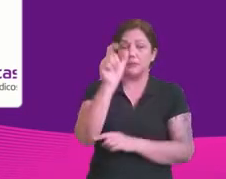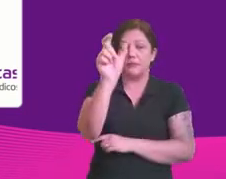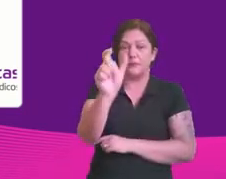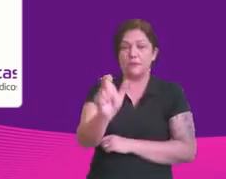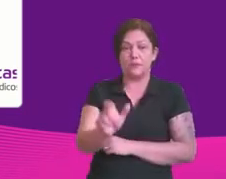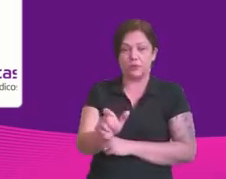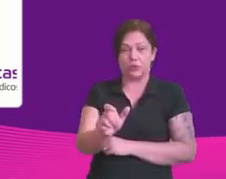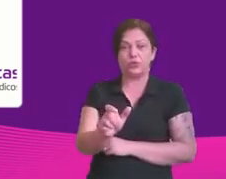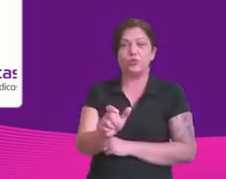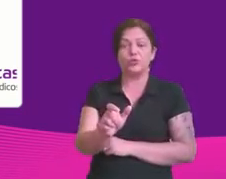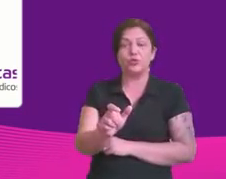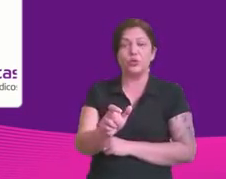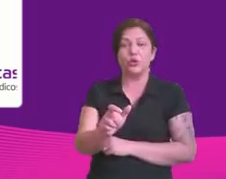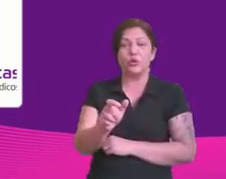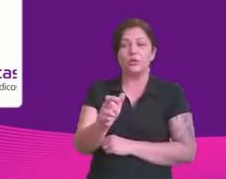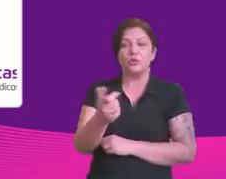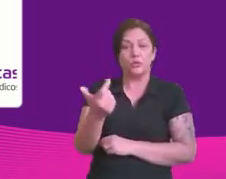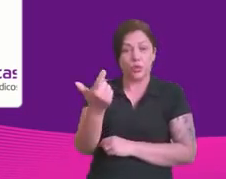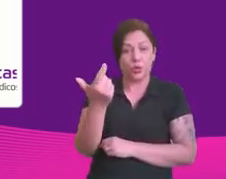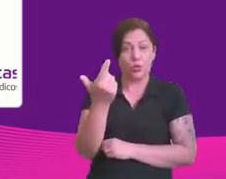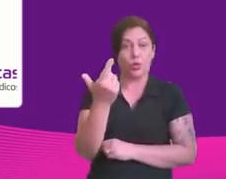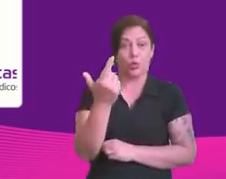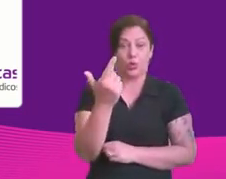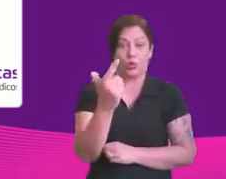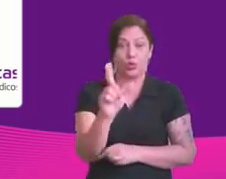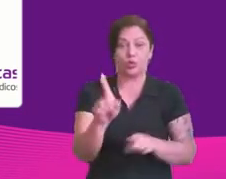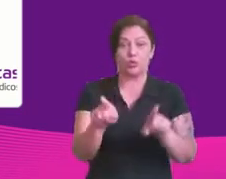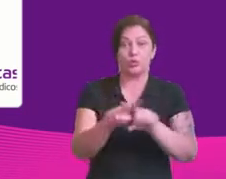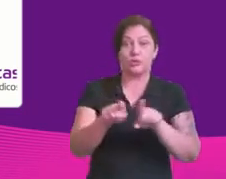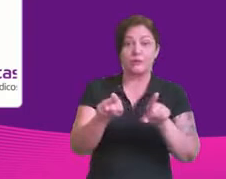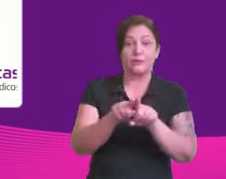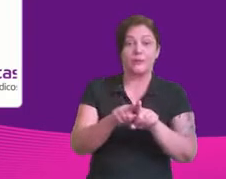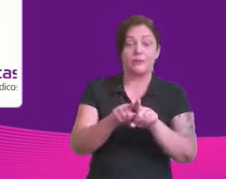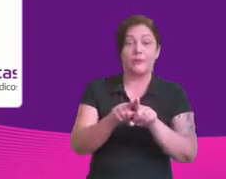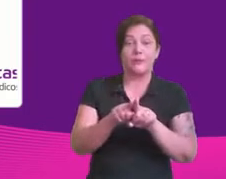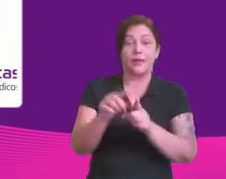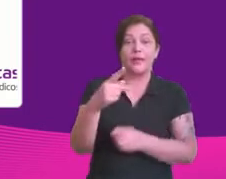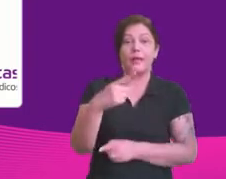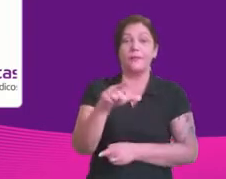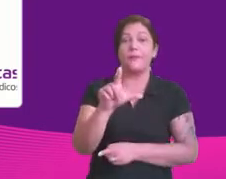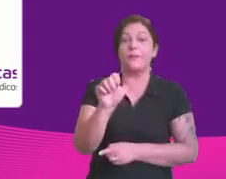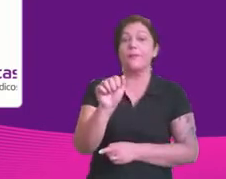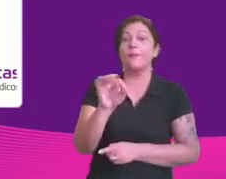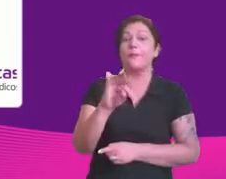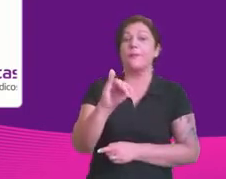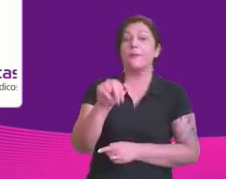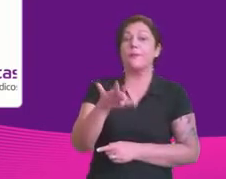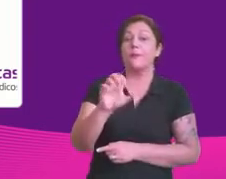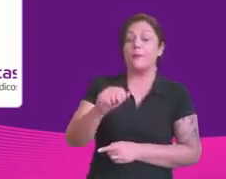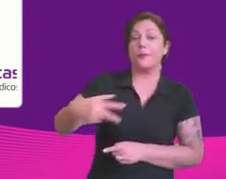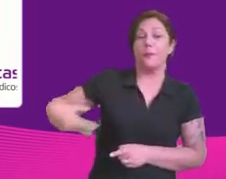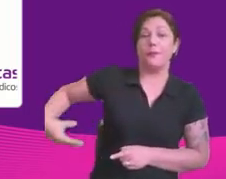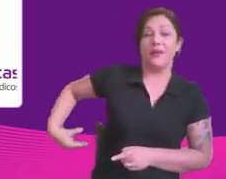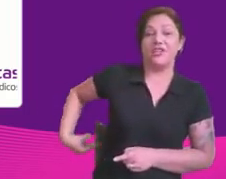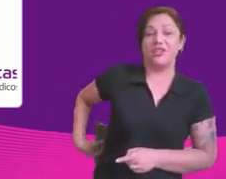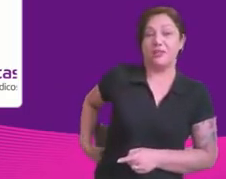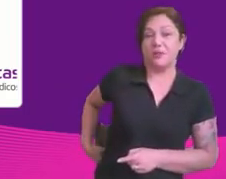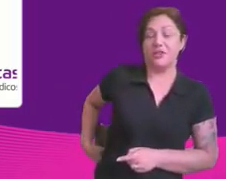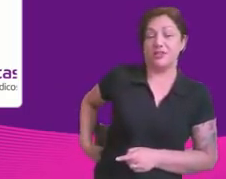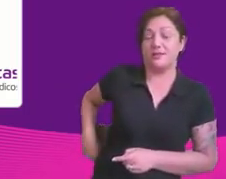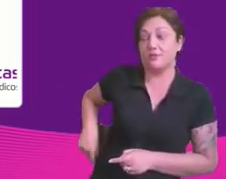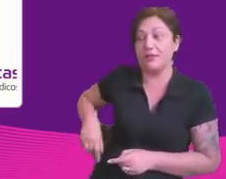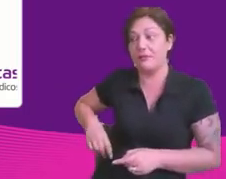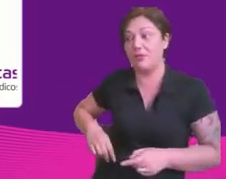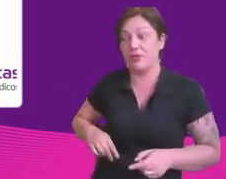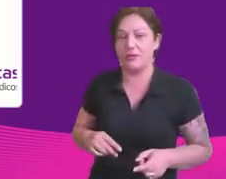fazer adjuvância com platina e que não manteve neurotoxicidade residual diante